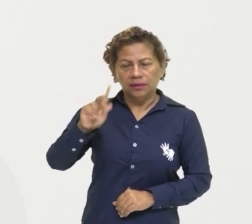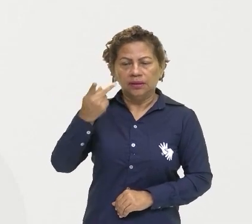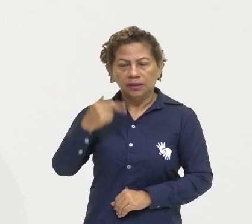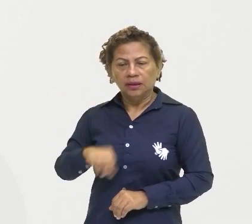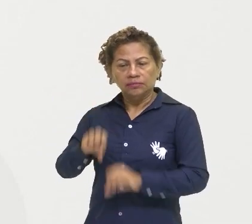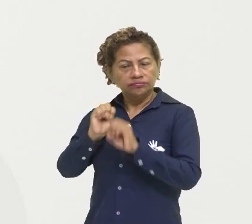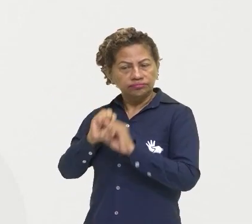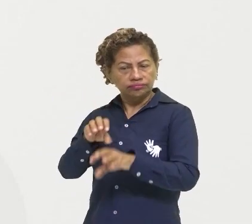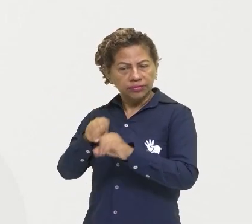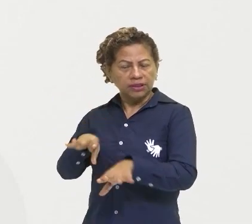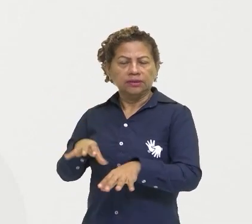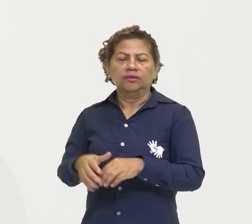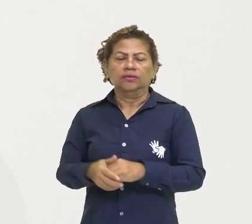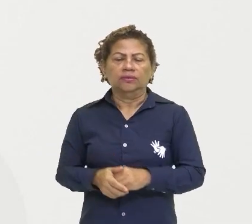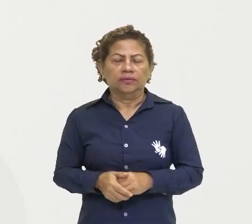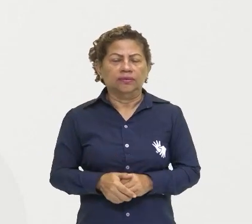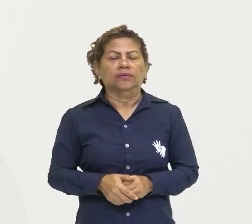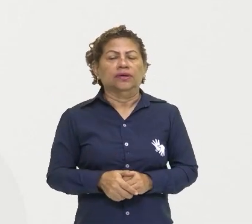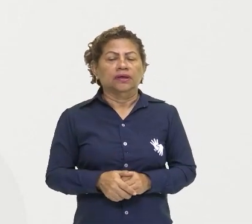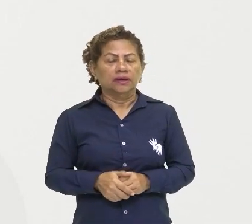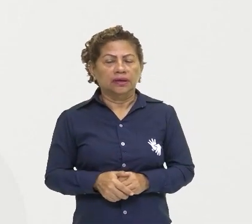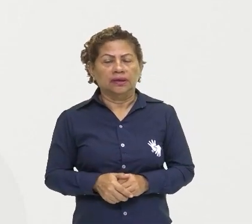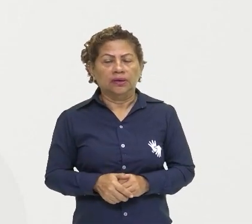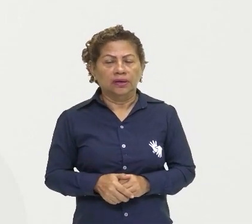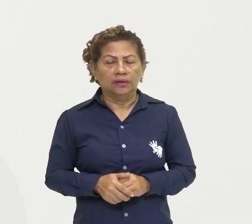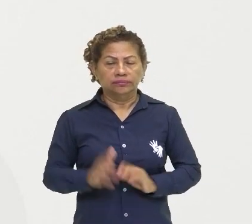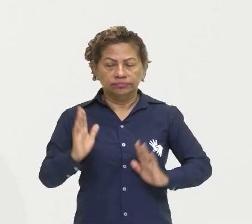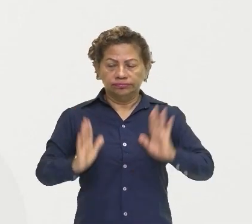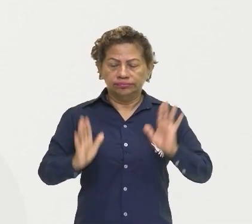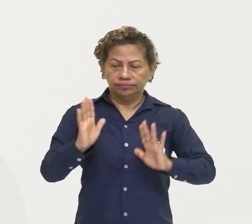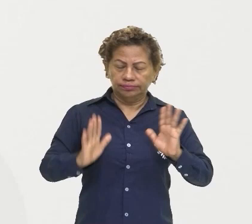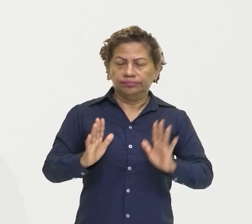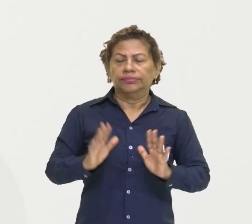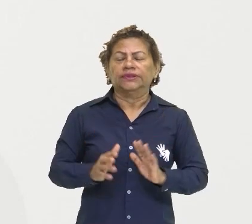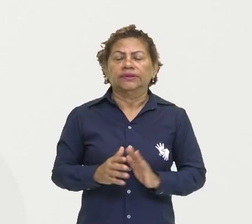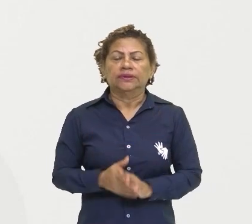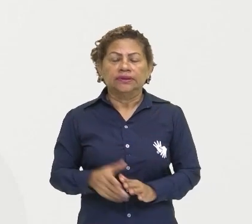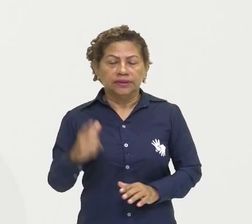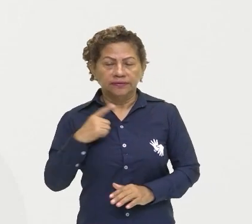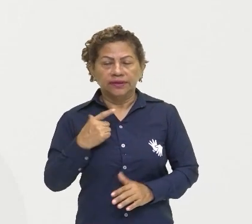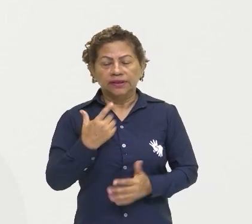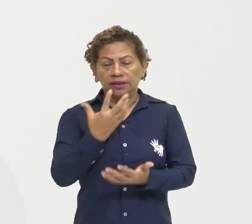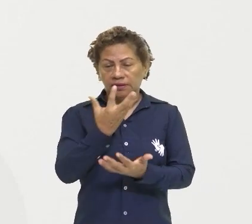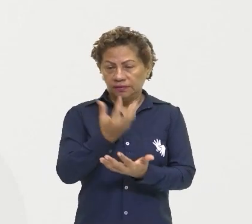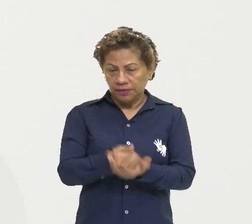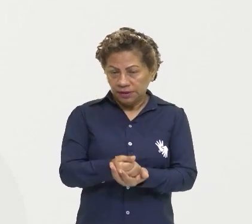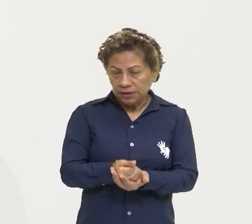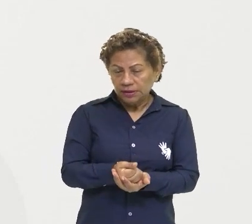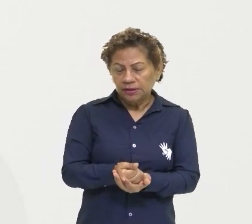medido através das taxas de alfabetização, da escolaridade e de número de pessoas